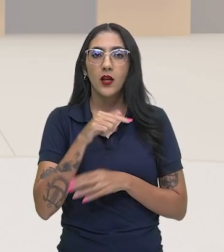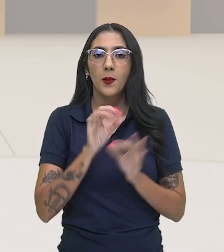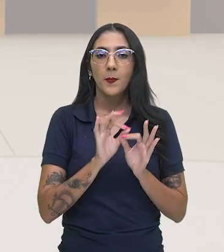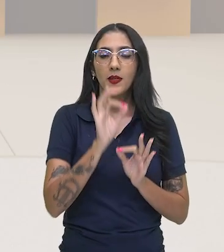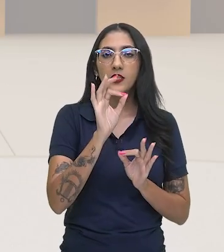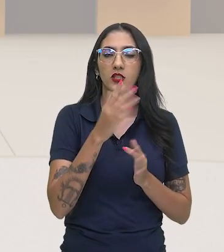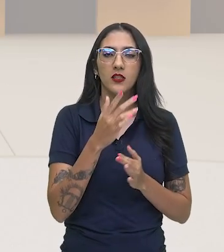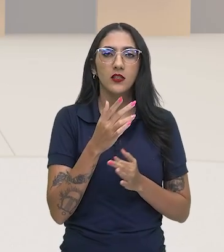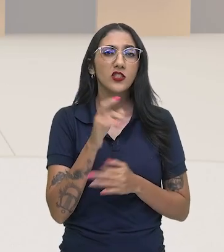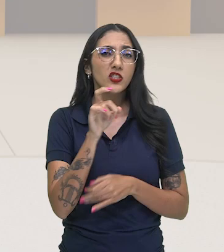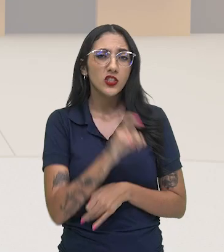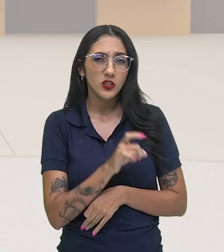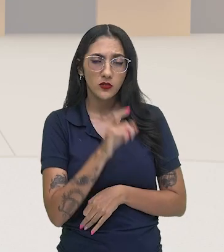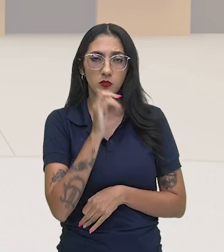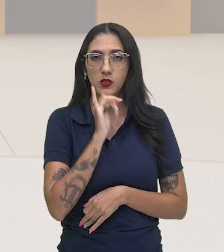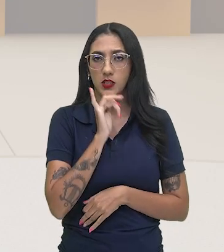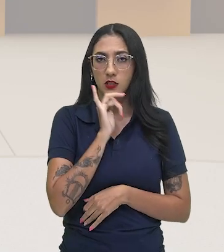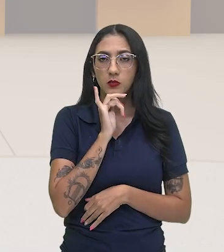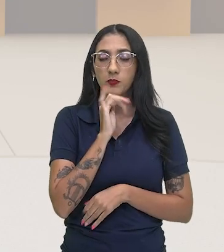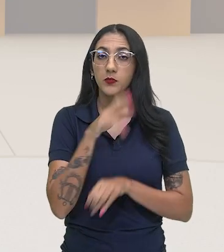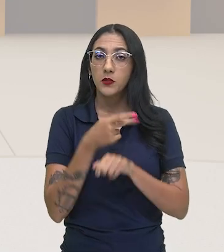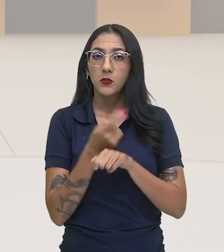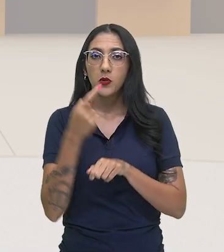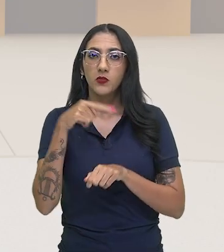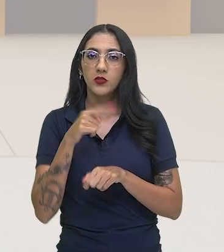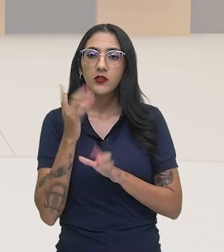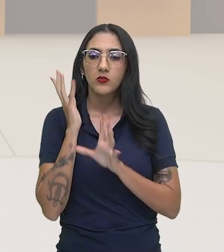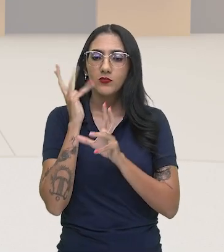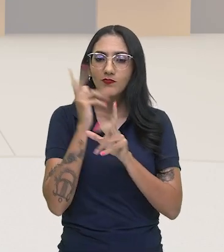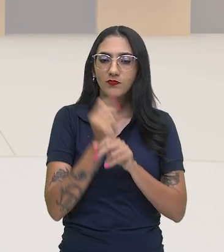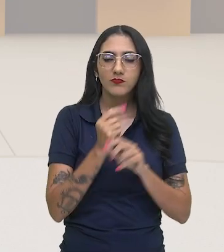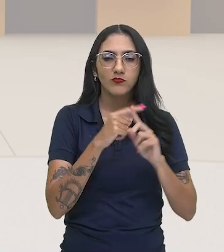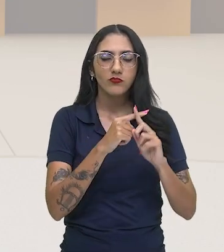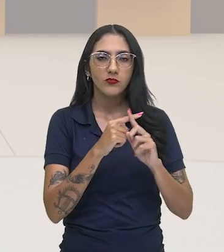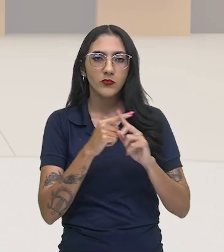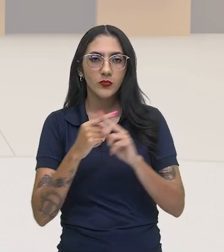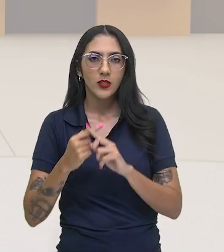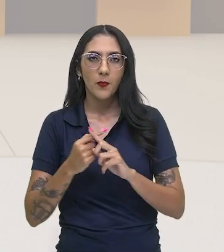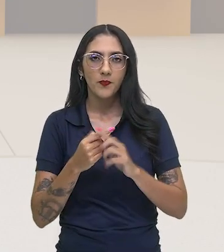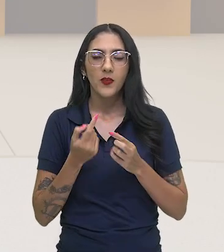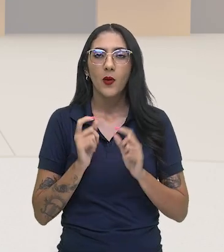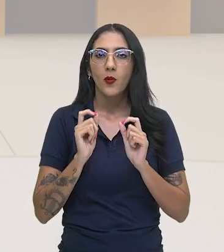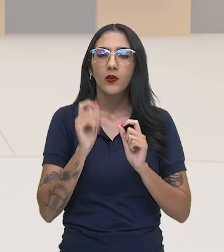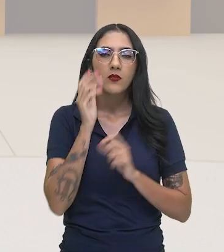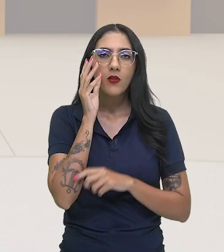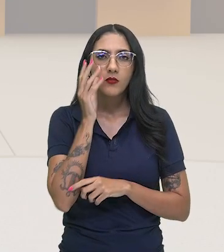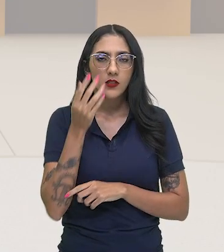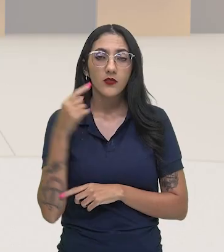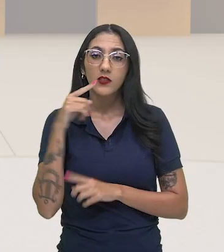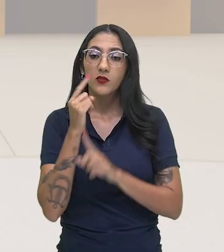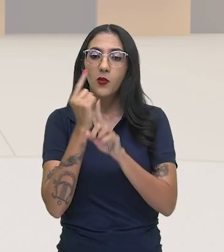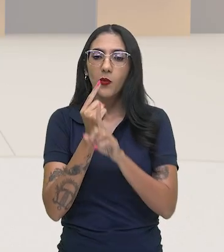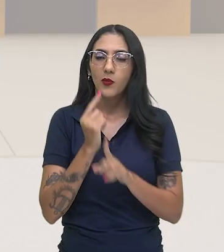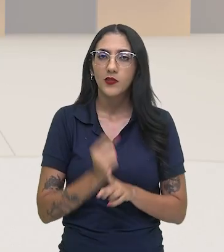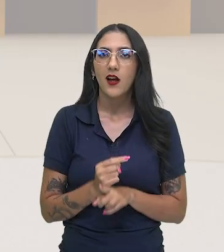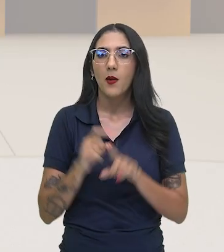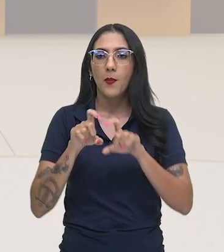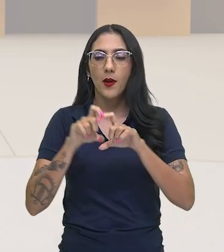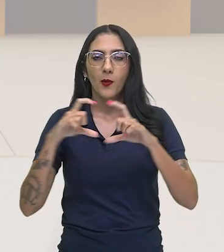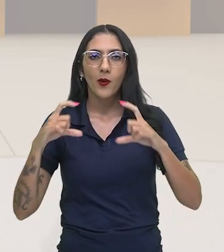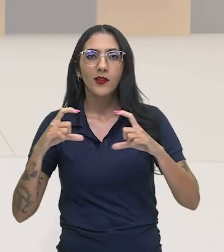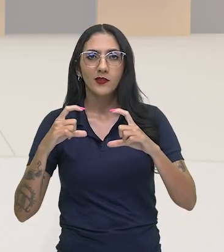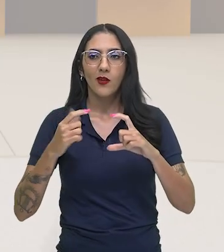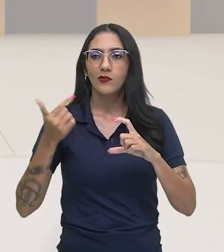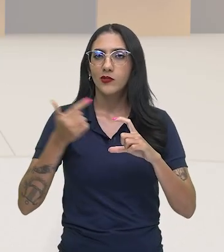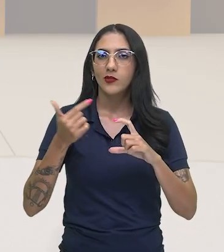de x, você vai multiplicar dimensões novamente, o que vai acontecer? Vai, então, encontrar uma equação do segundo grau em